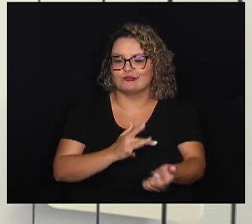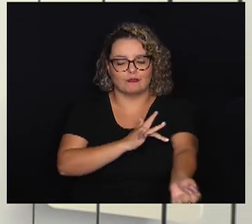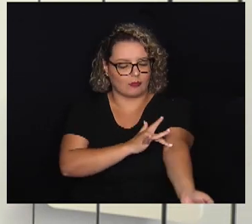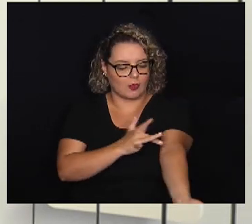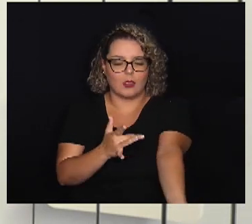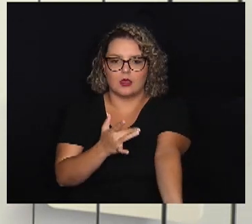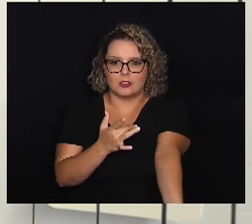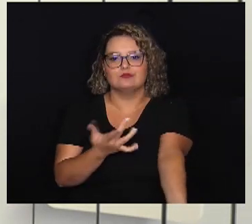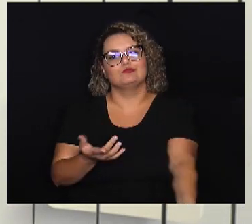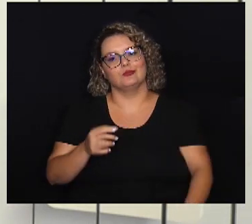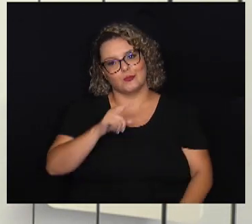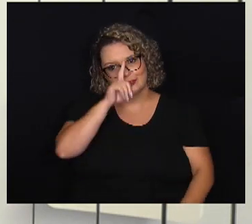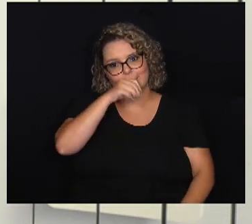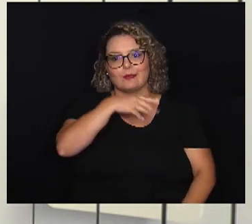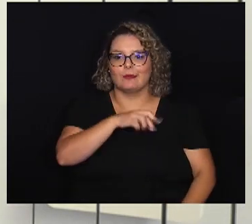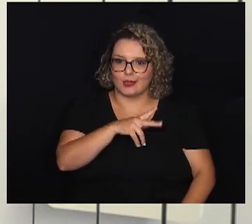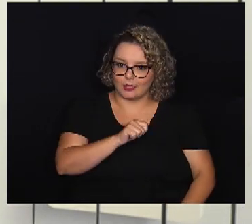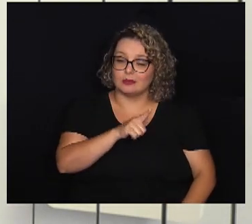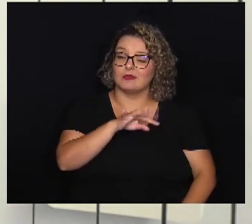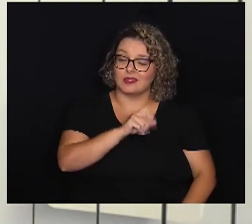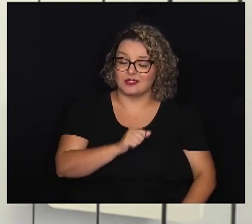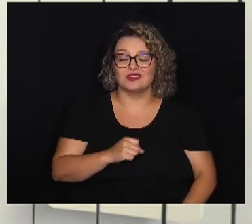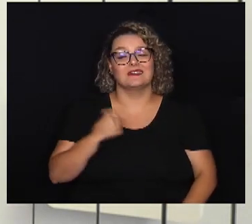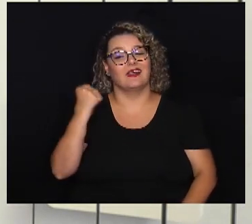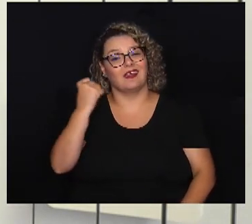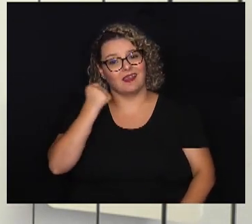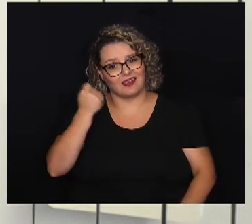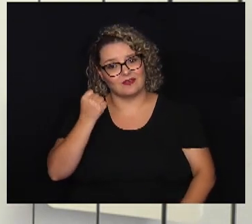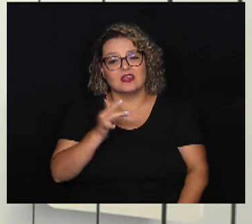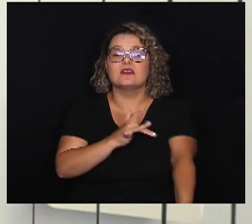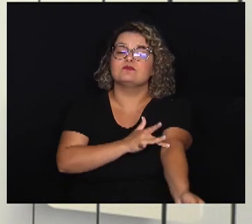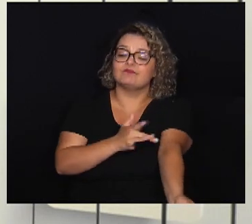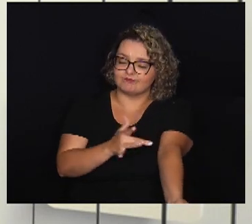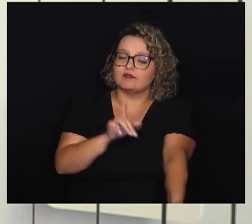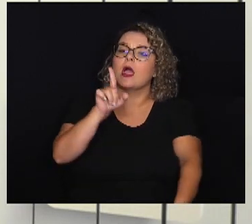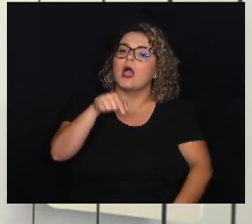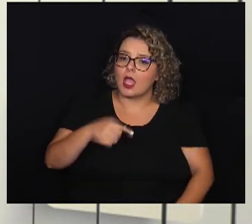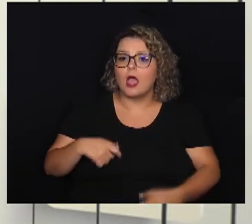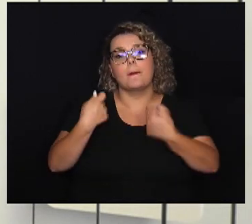no Hospital Mário Gatti. Então, situação crítica, essa doação de sangue